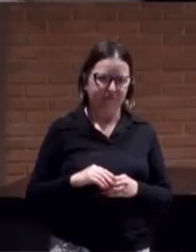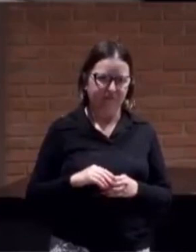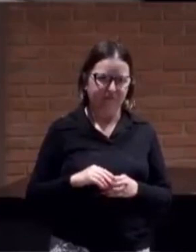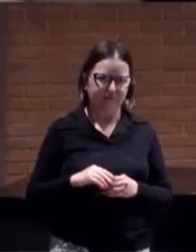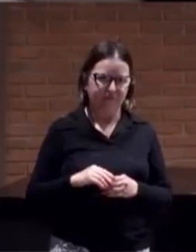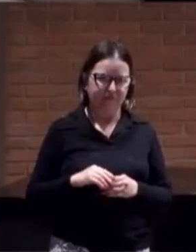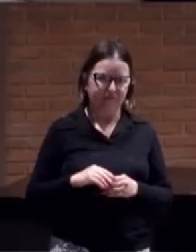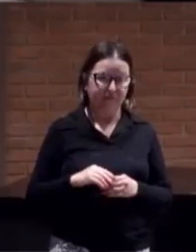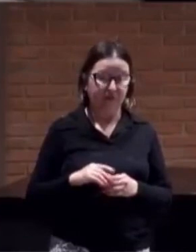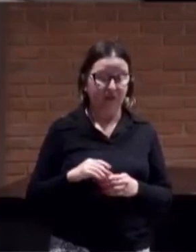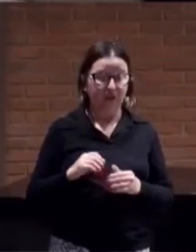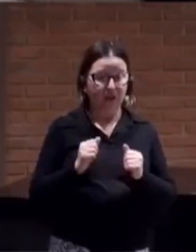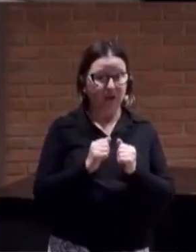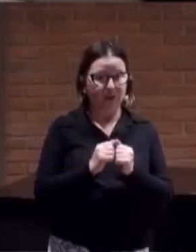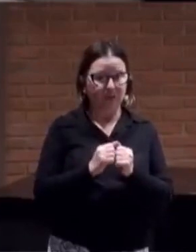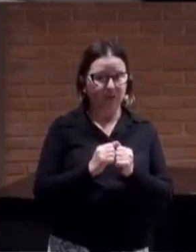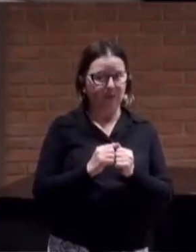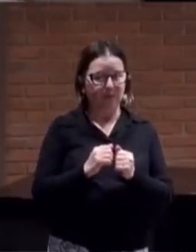frei